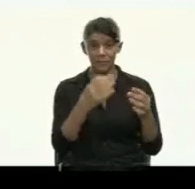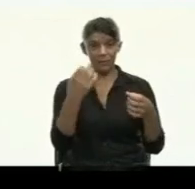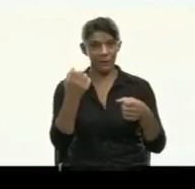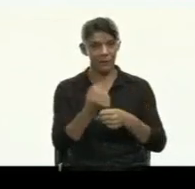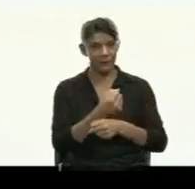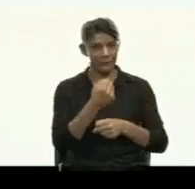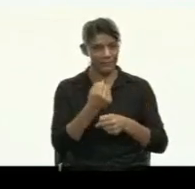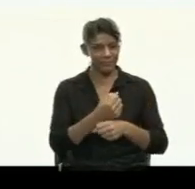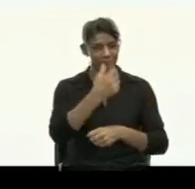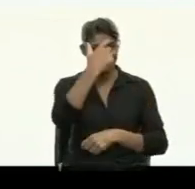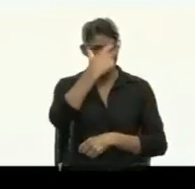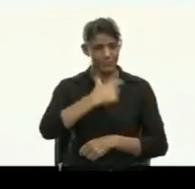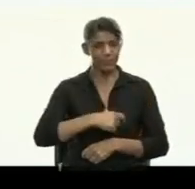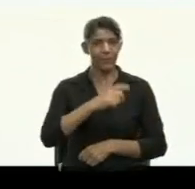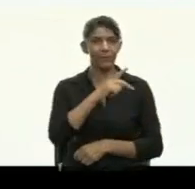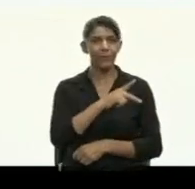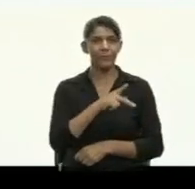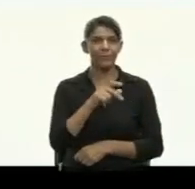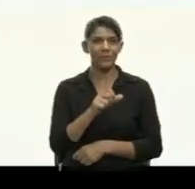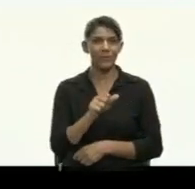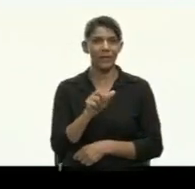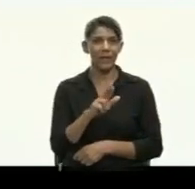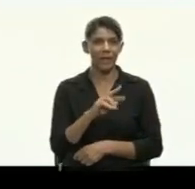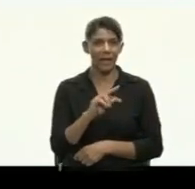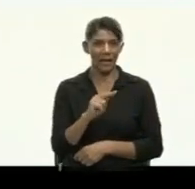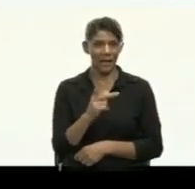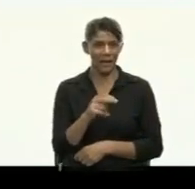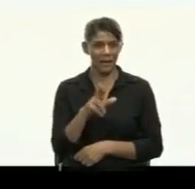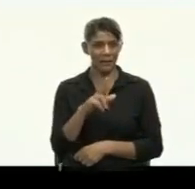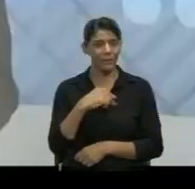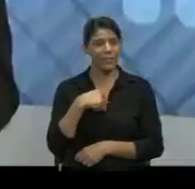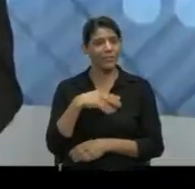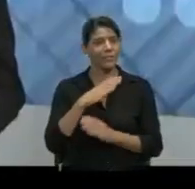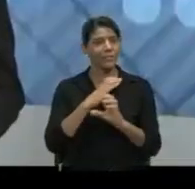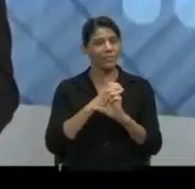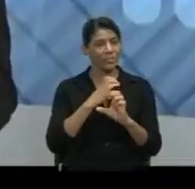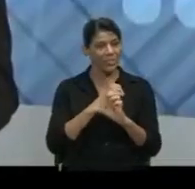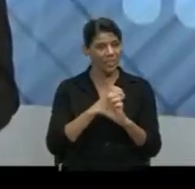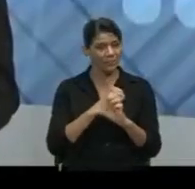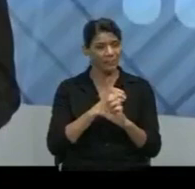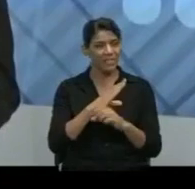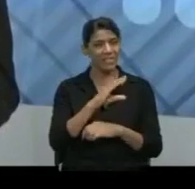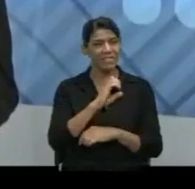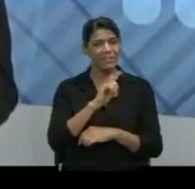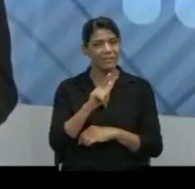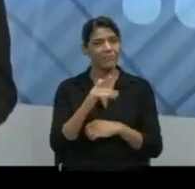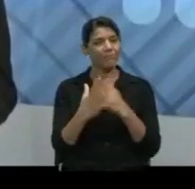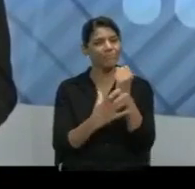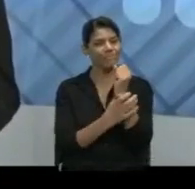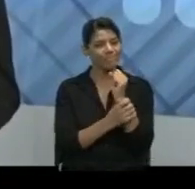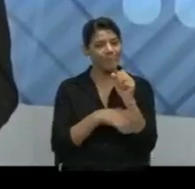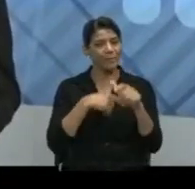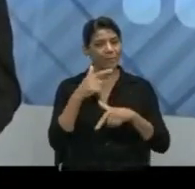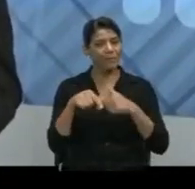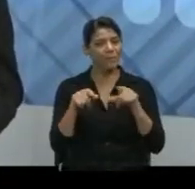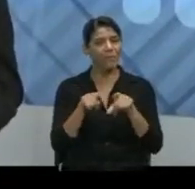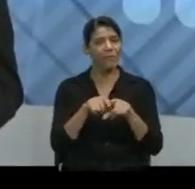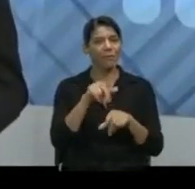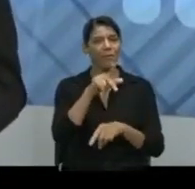Eu sou o professor Arthur Ribeiro Torrecilhas, sou engenheiro civil, engenheiro de segurança do trabalho e perito.